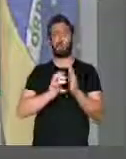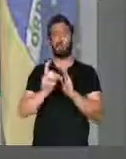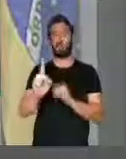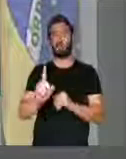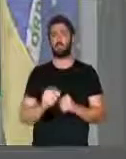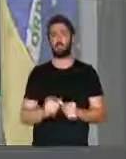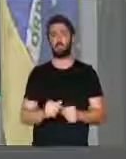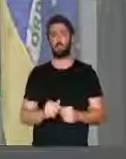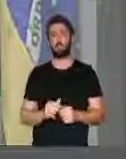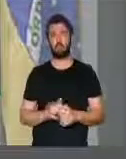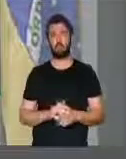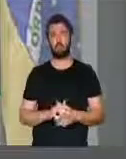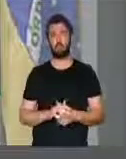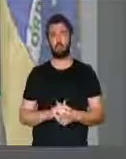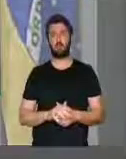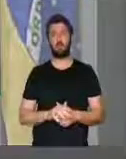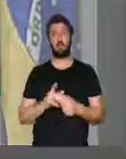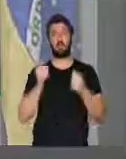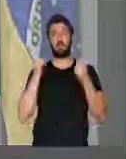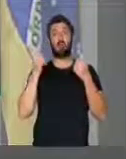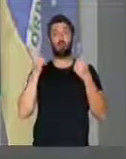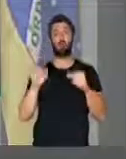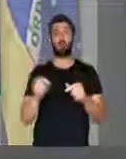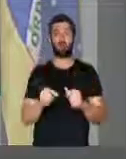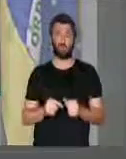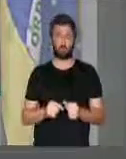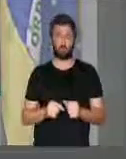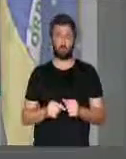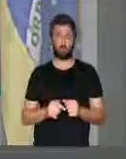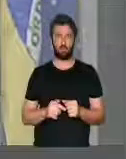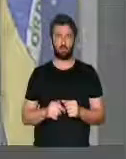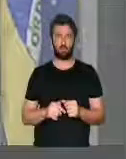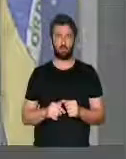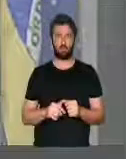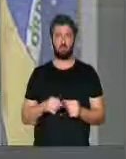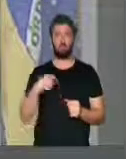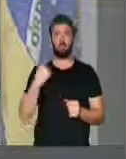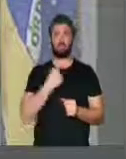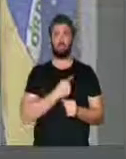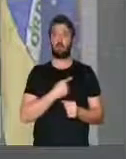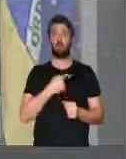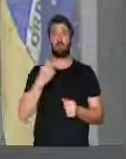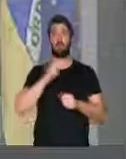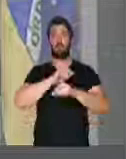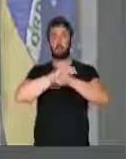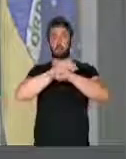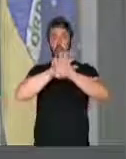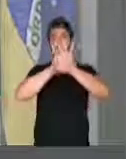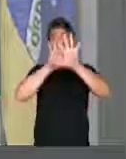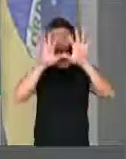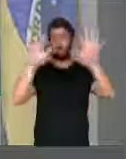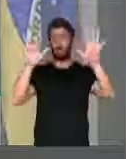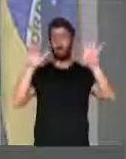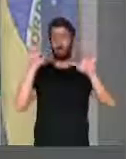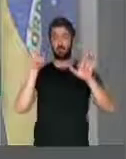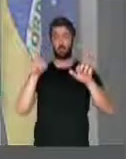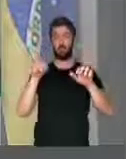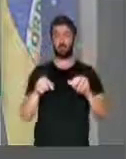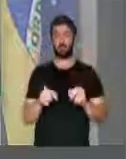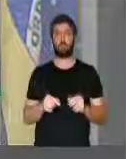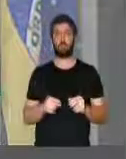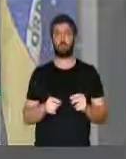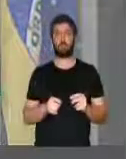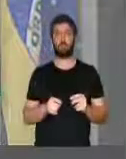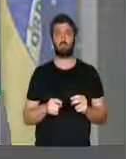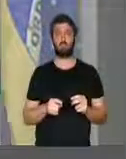fundo partidário. É um absurdo. E nós temos que ter transparência nessas